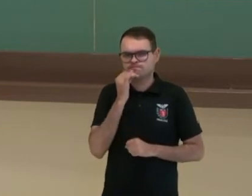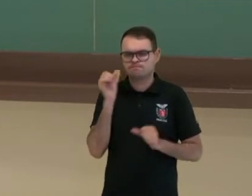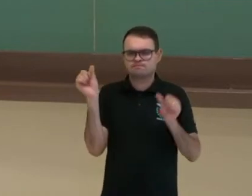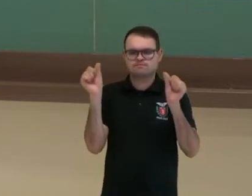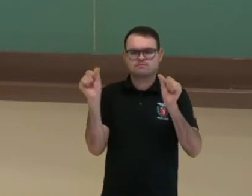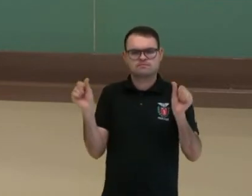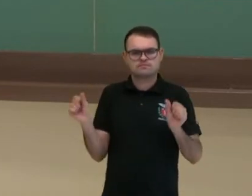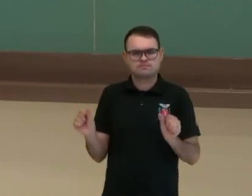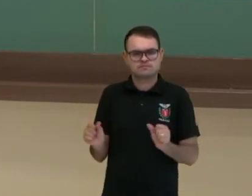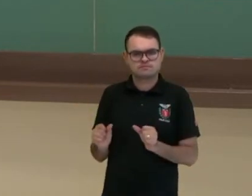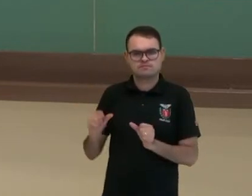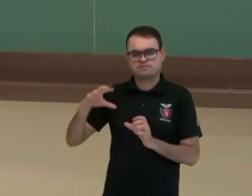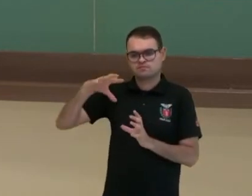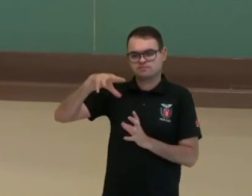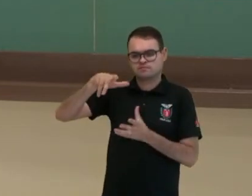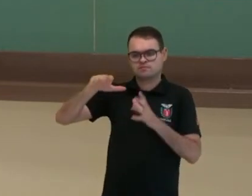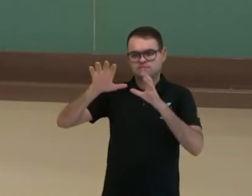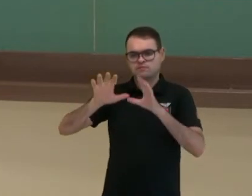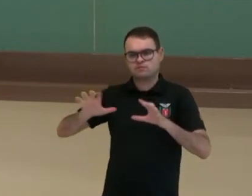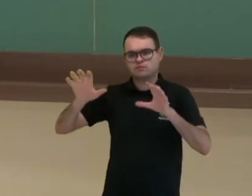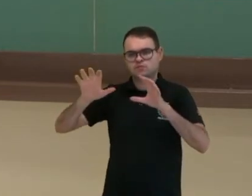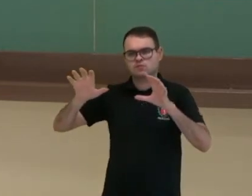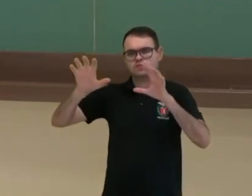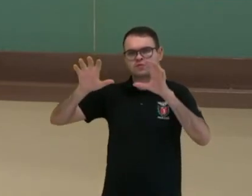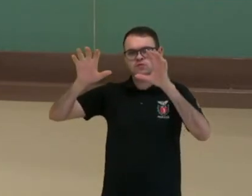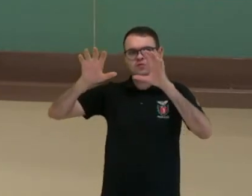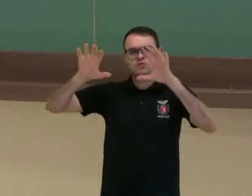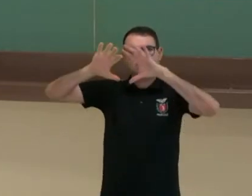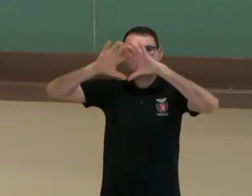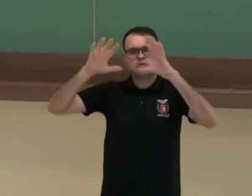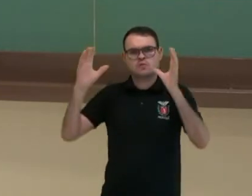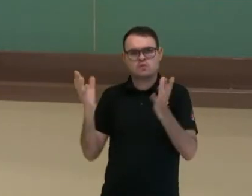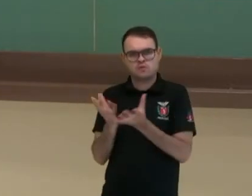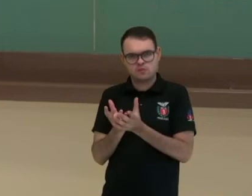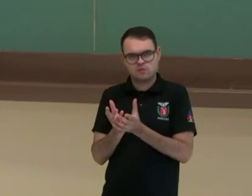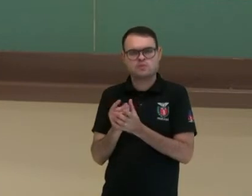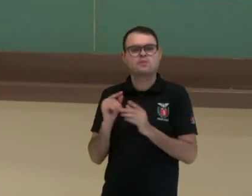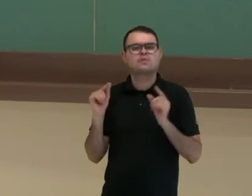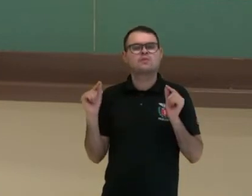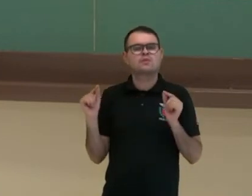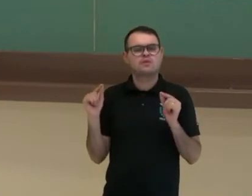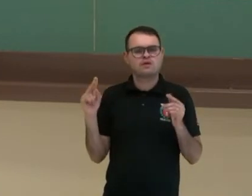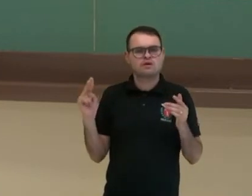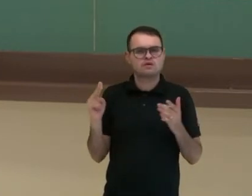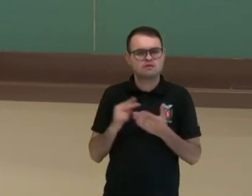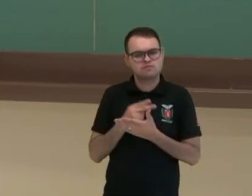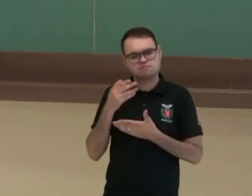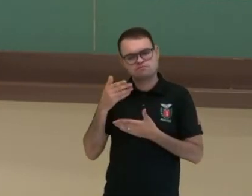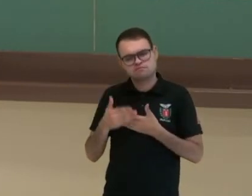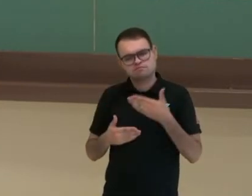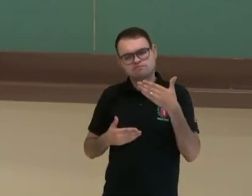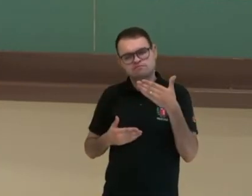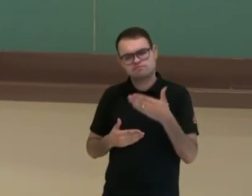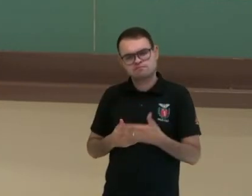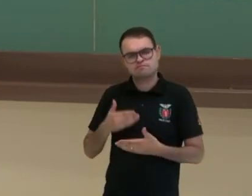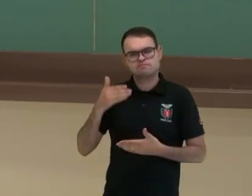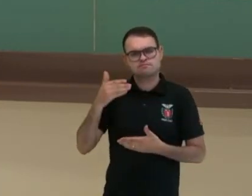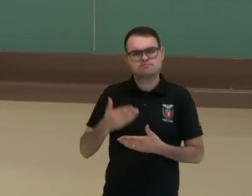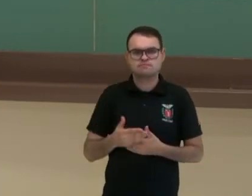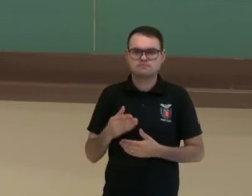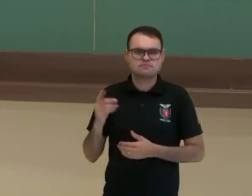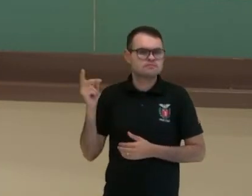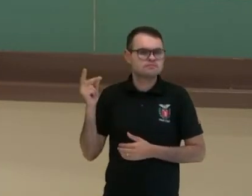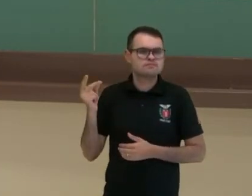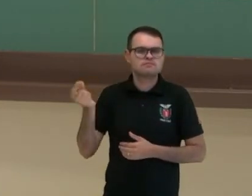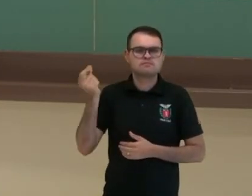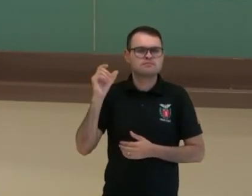da camada de gases que envolve o nosso planeta, a atmosfera, ela foi o quê? Lenta. Não foi do